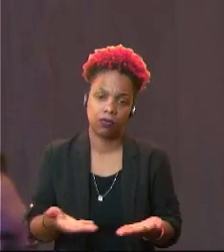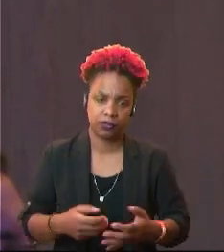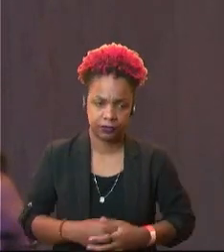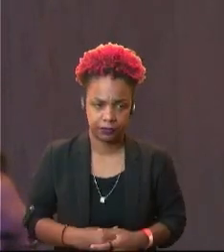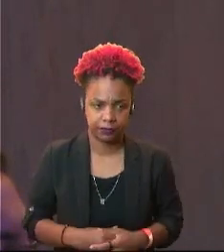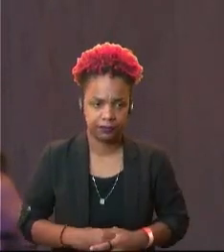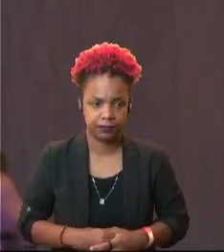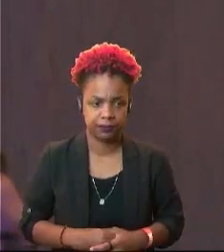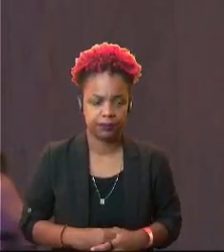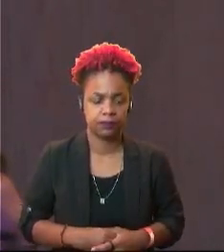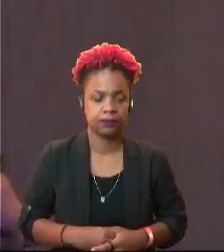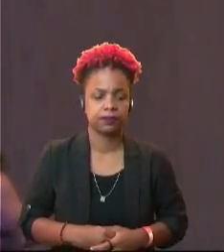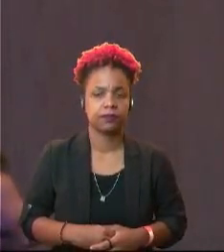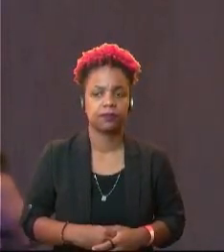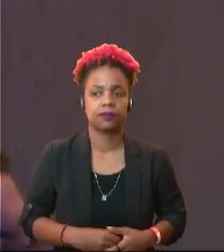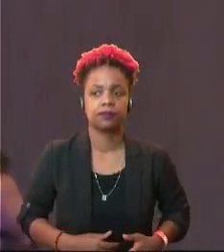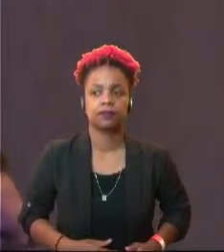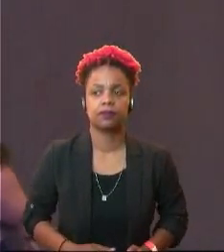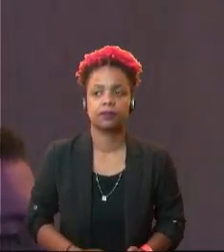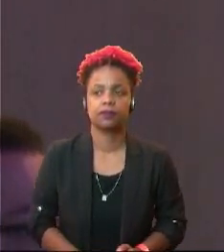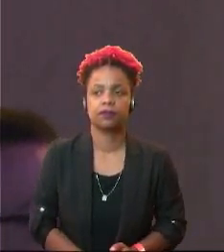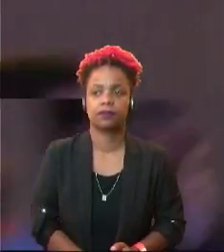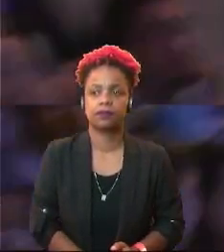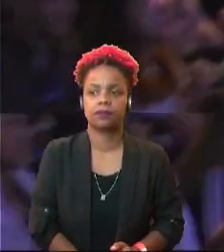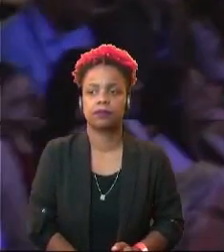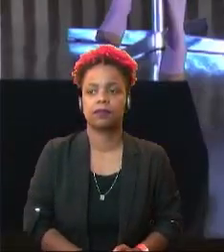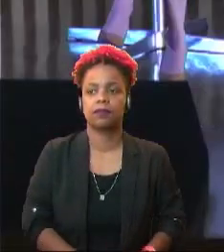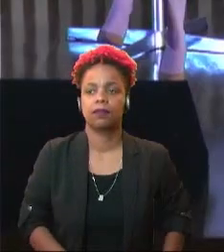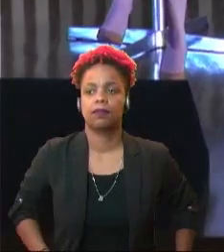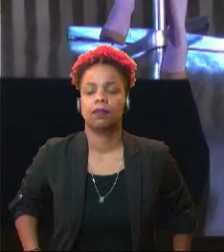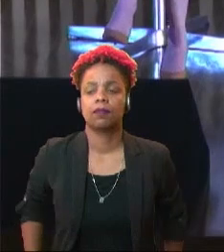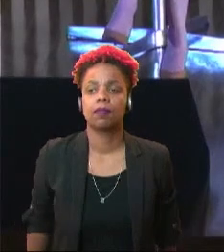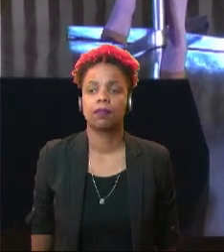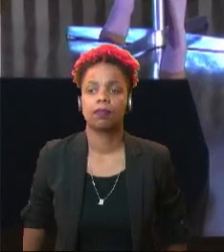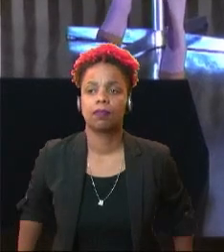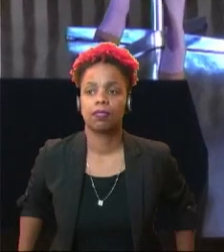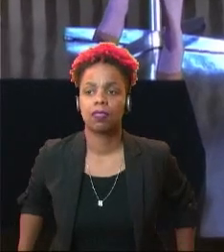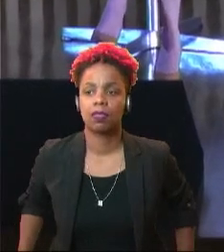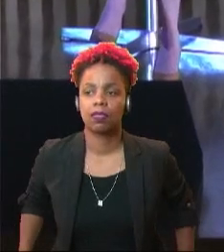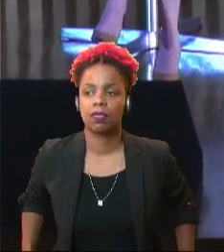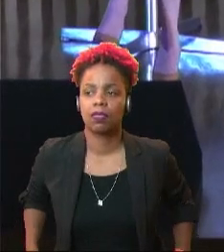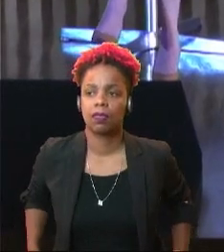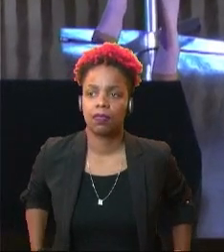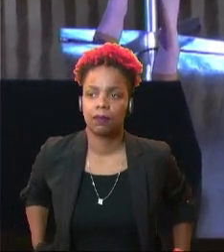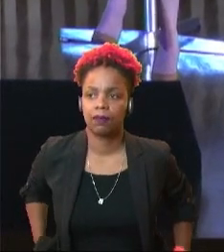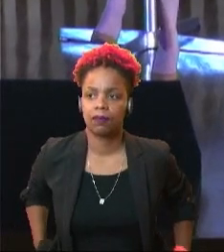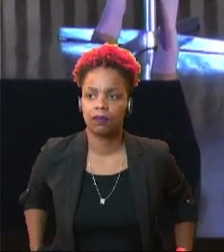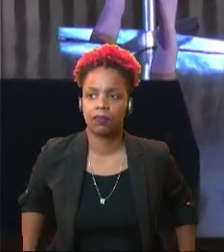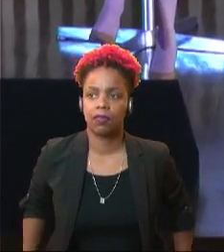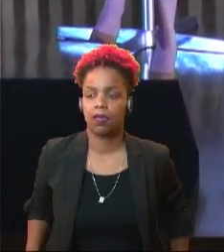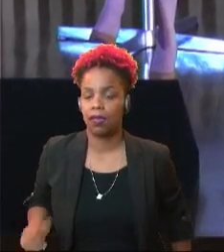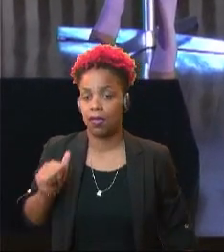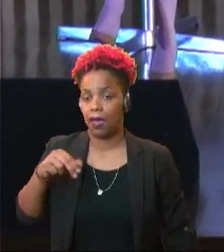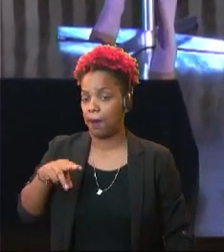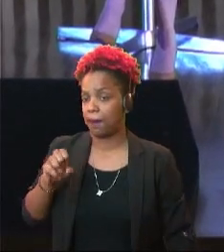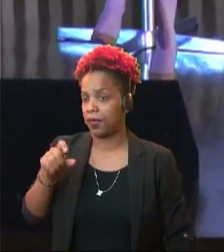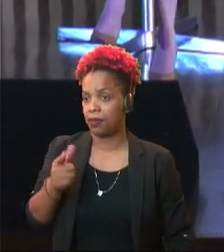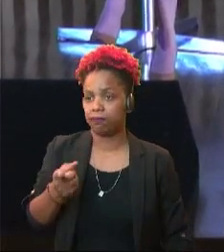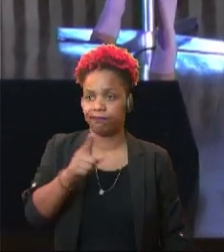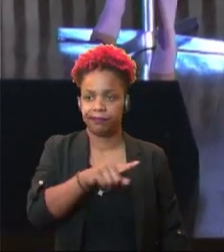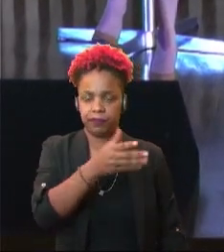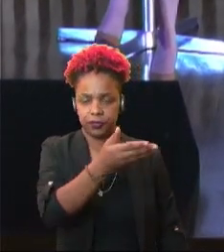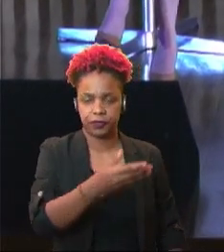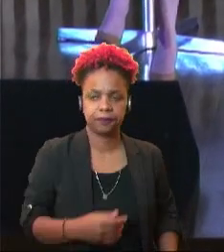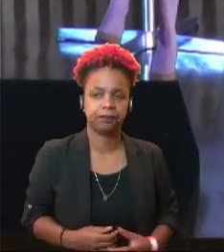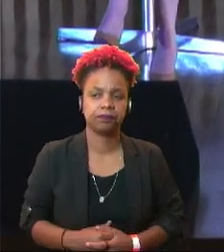Obrigado. Você quer começar? Eu passo para ela. Vou passar para a Amina, depois passo para você. Obrigado.